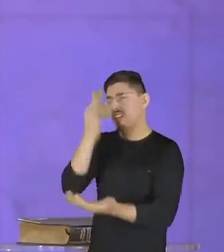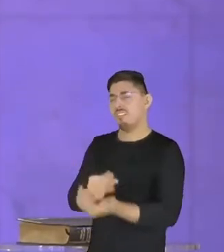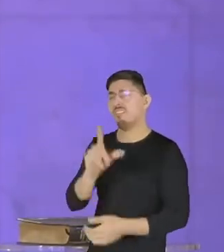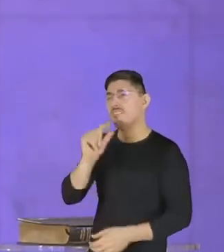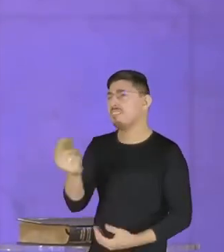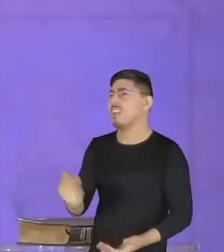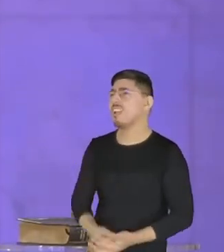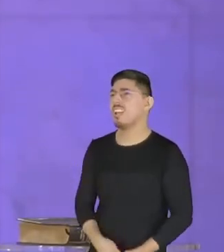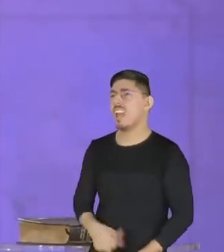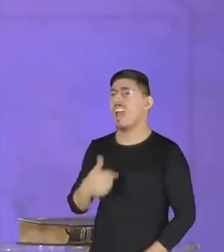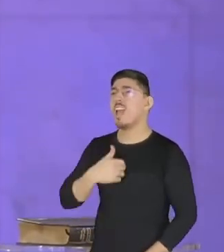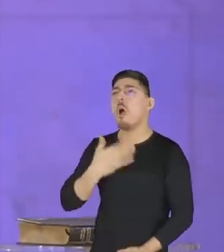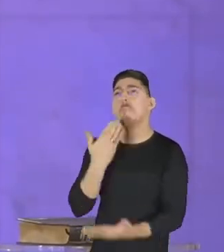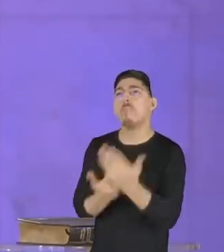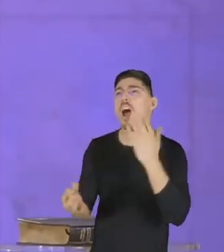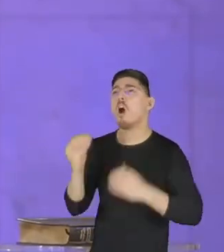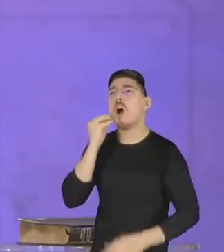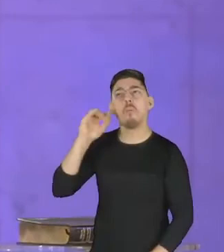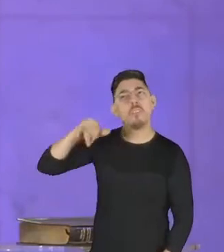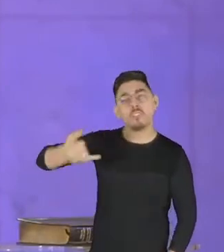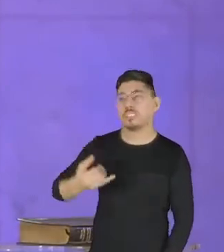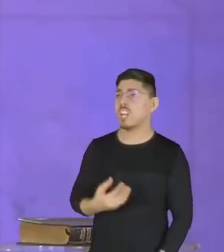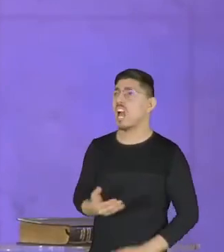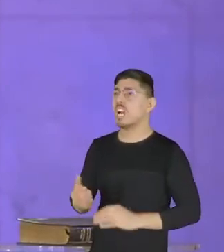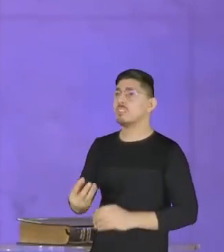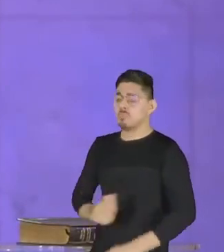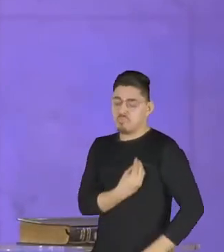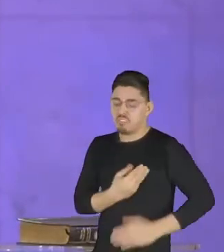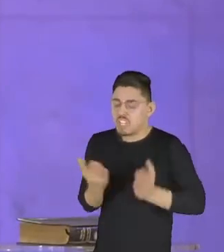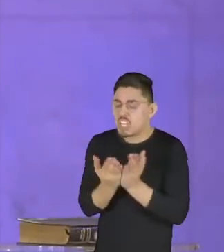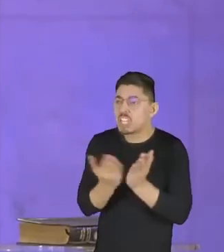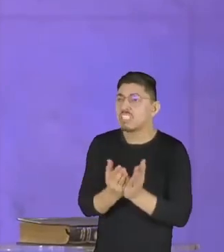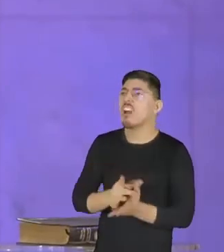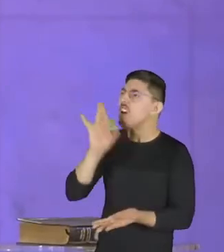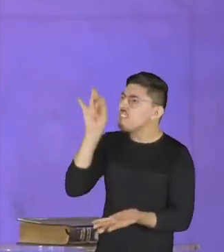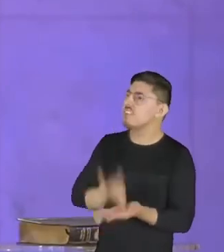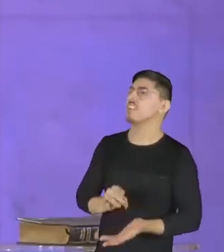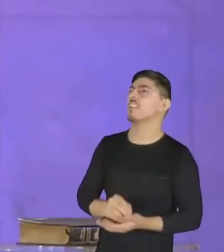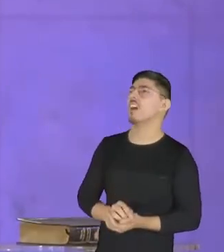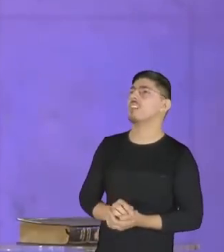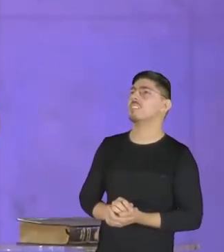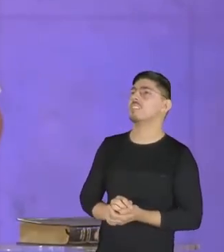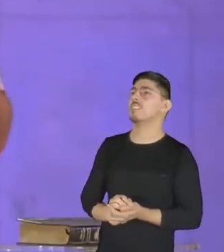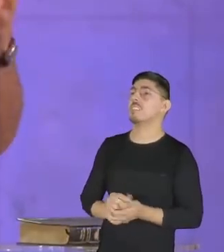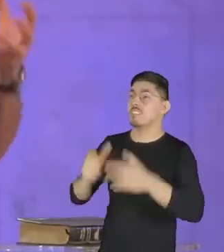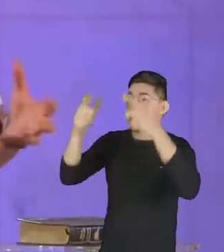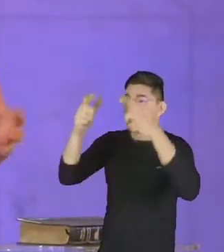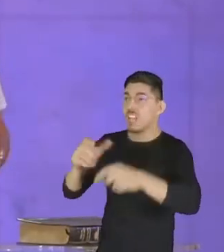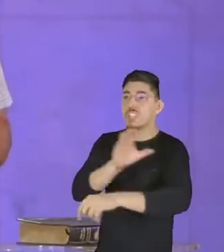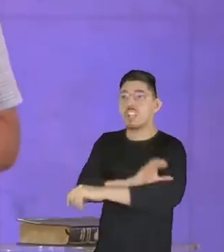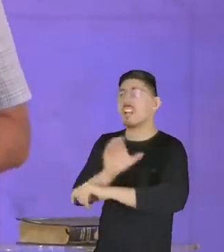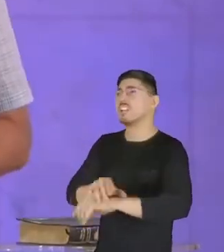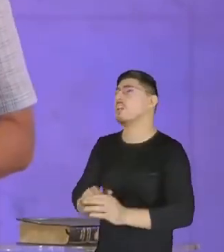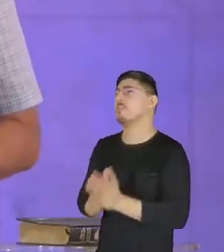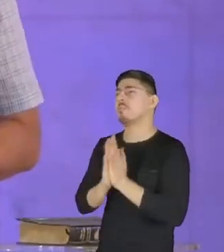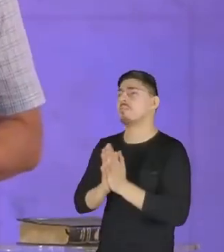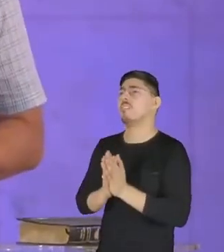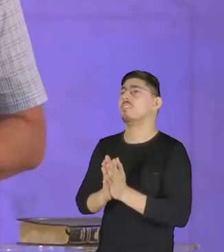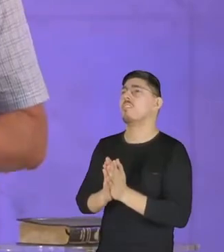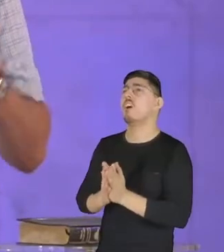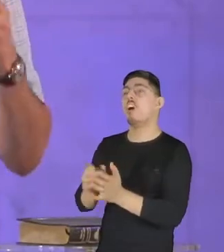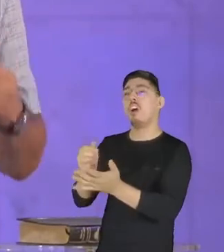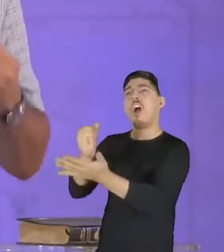oportunidade de viver a vida cristã plena na terra de Canaã. Ó Deus, neste momento, vem me resgatar do